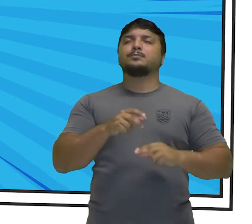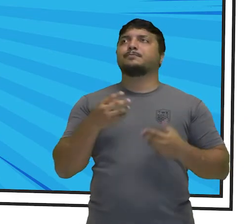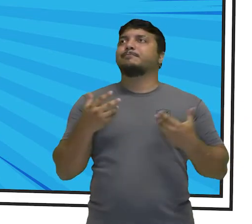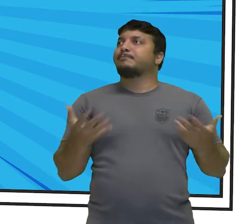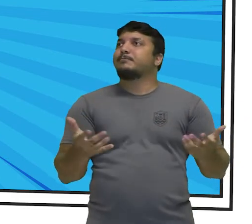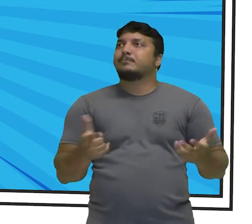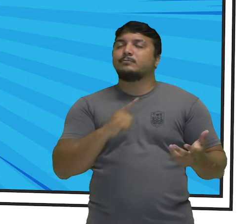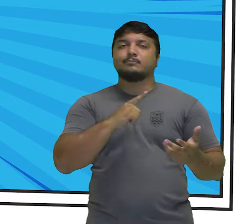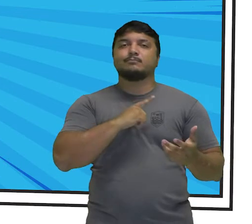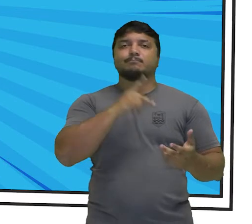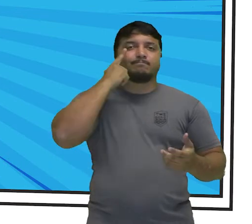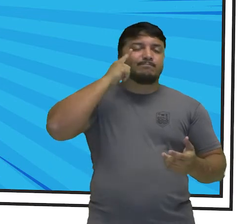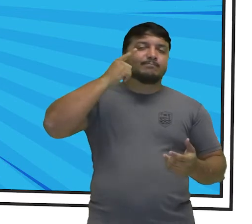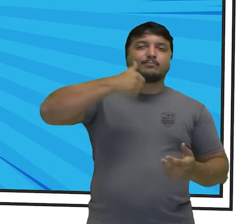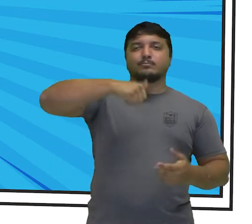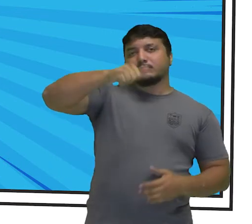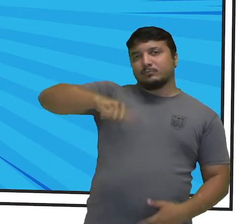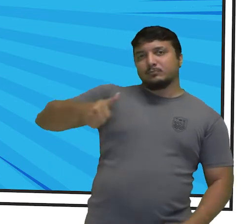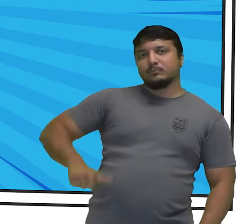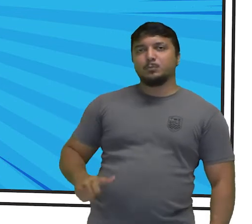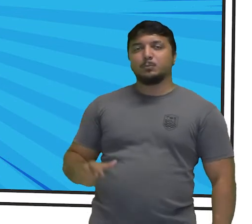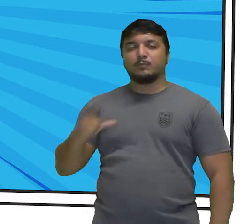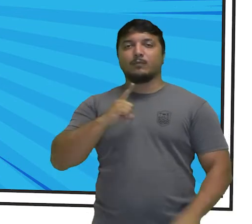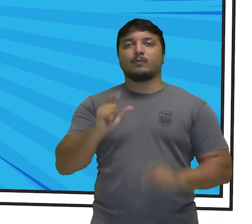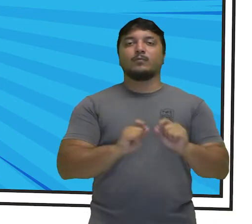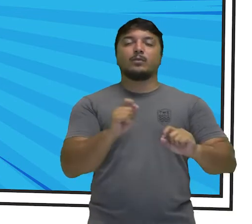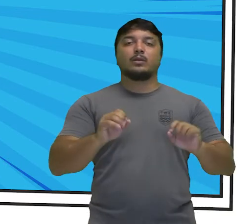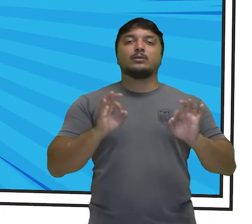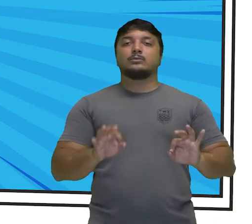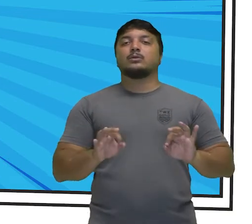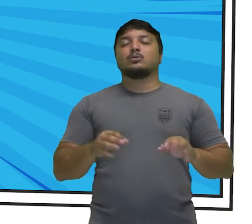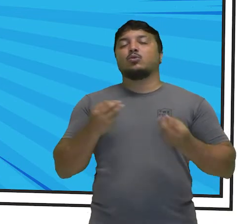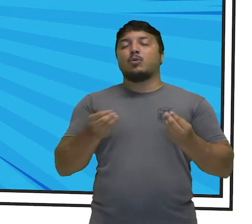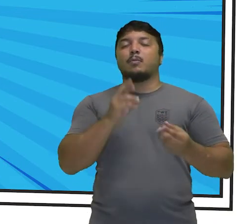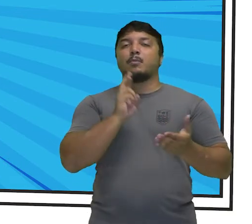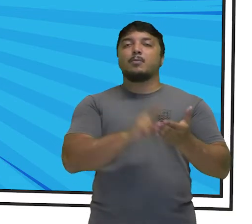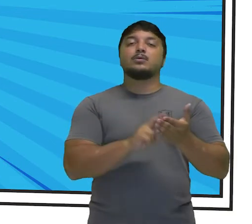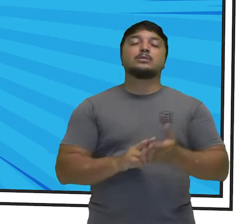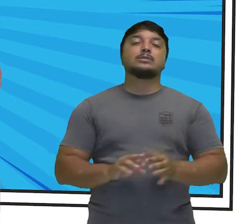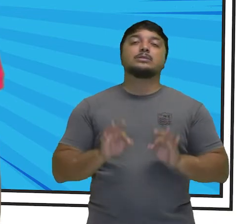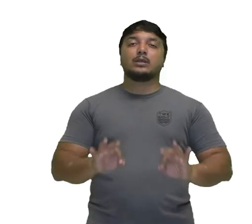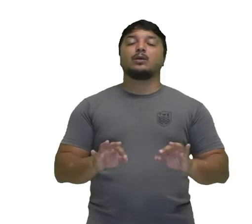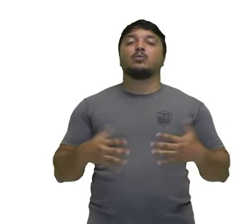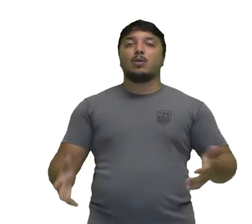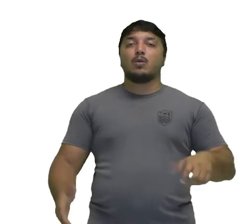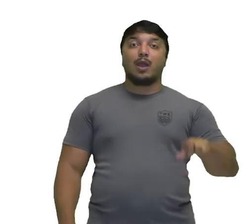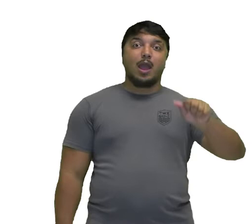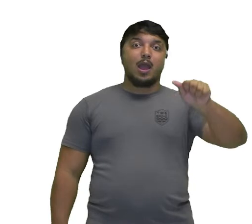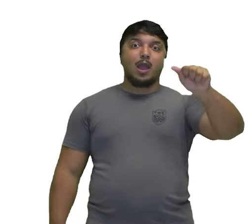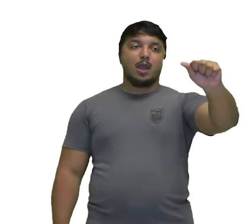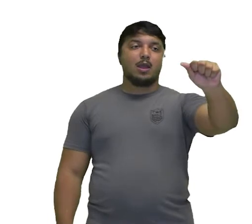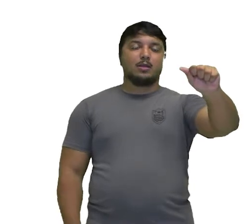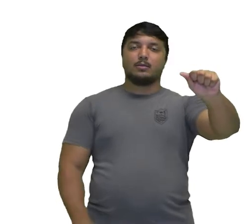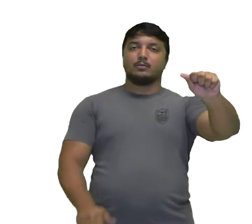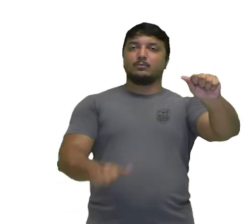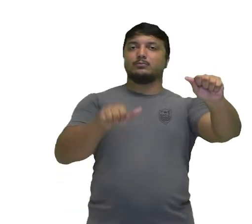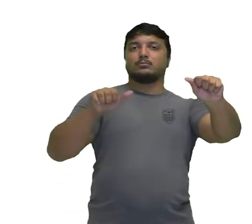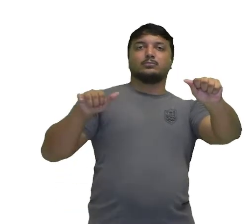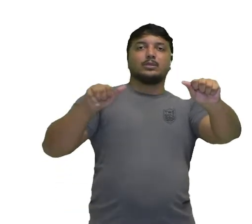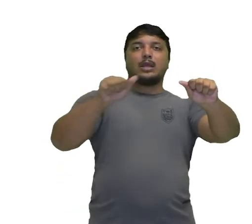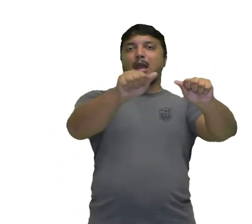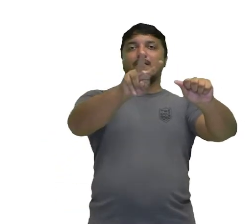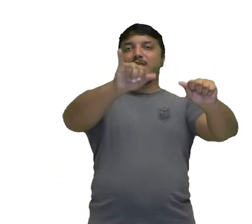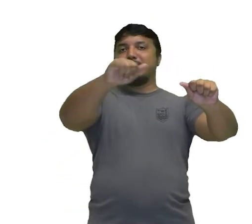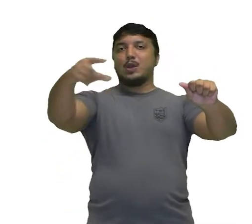contas, examinando as alternativas, eu tenho como alternativa aí para se marcar a alternativa A, de avião, para